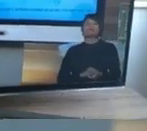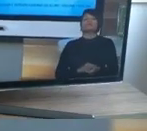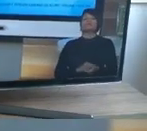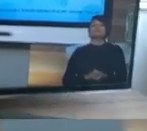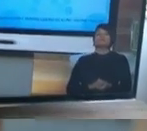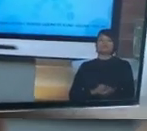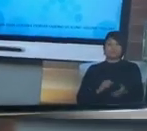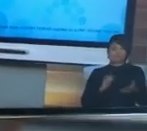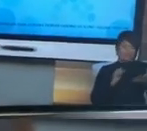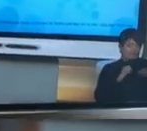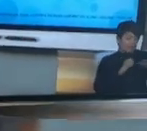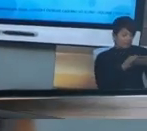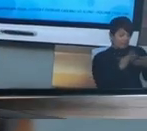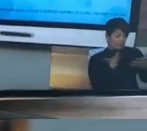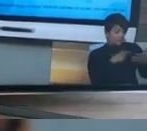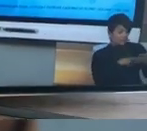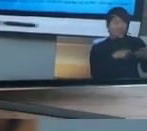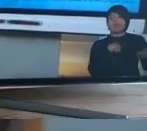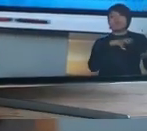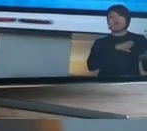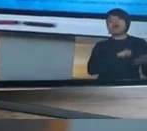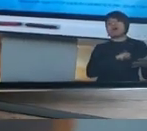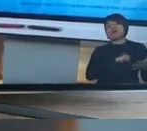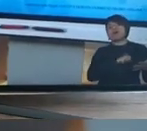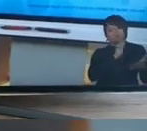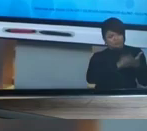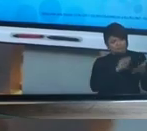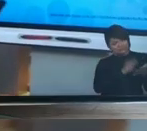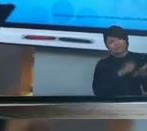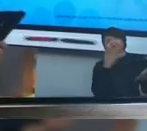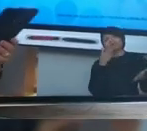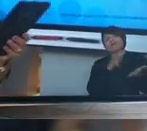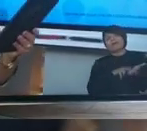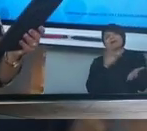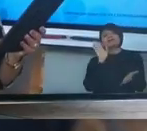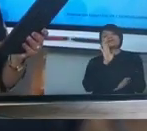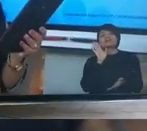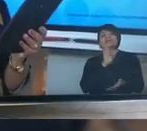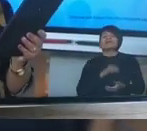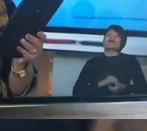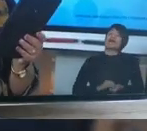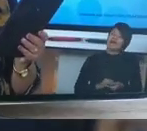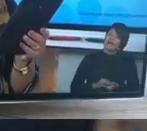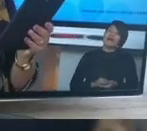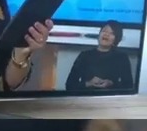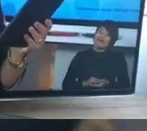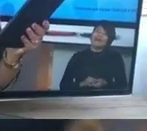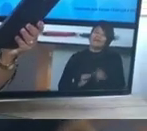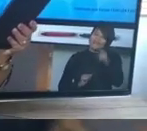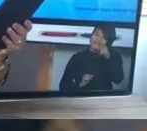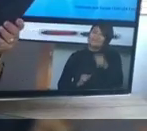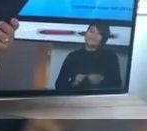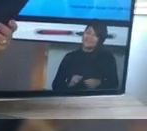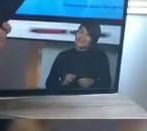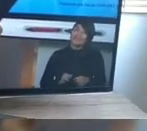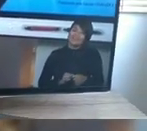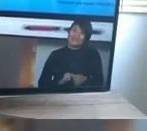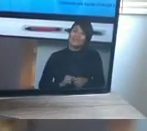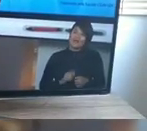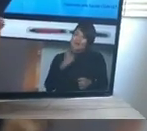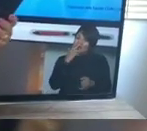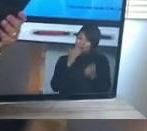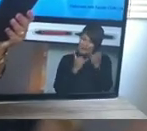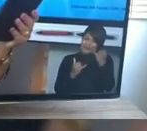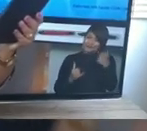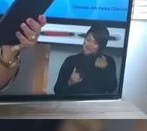A Daniela escreveu: eu amo escrever cartas. Que legal, Daniela. Você se parece